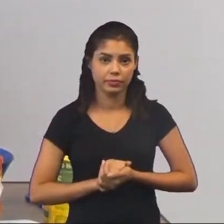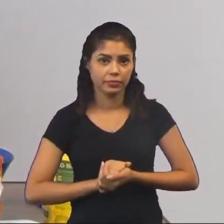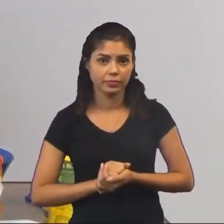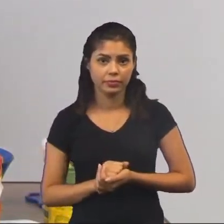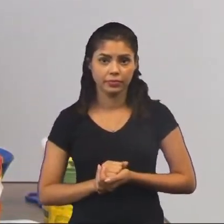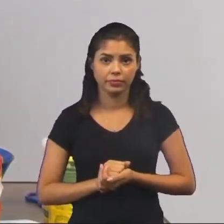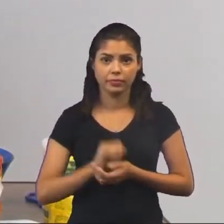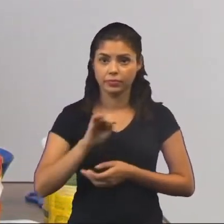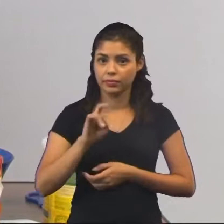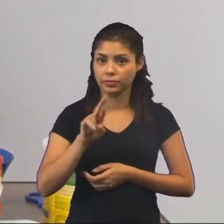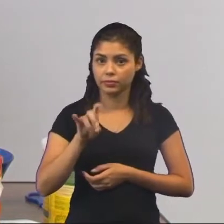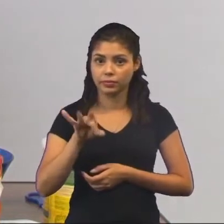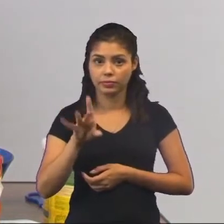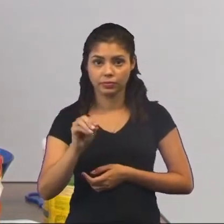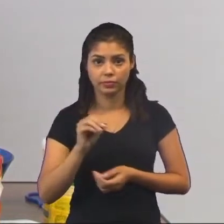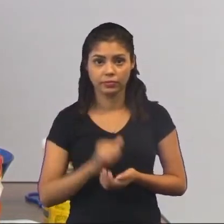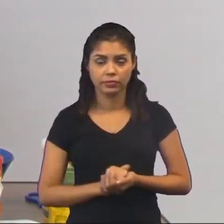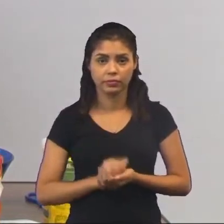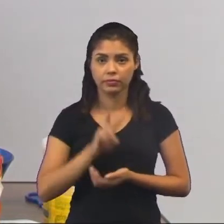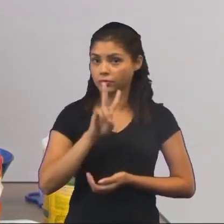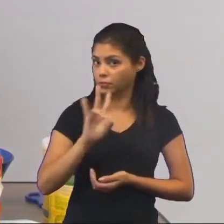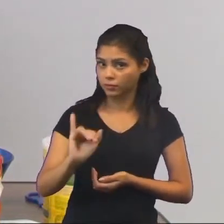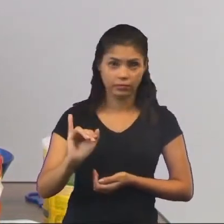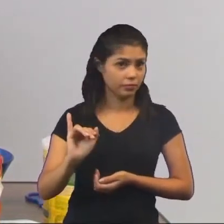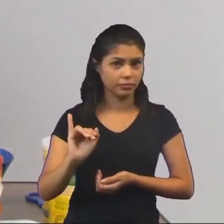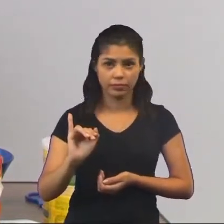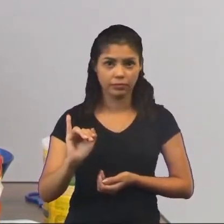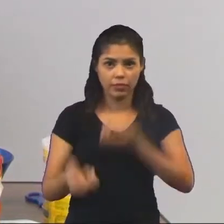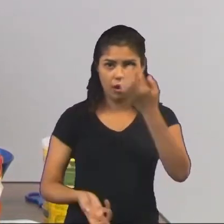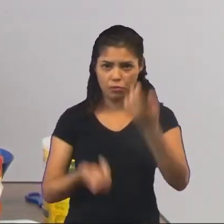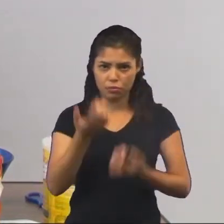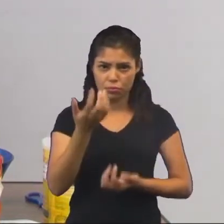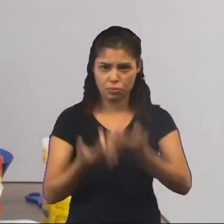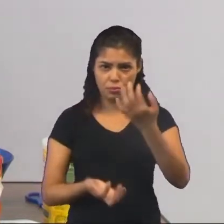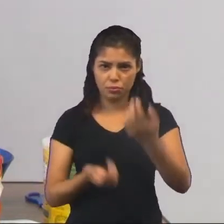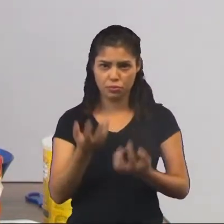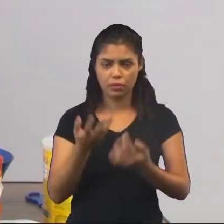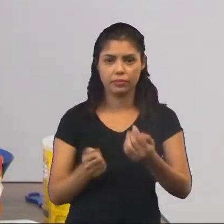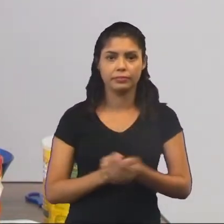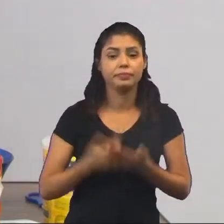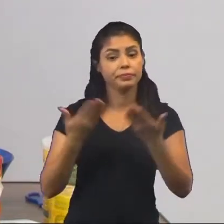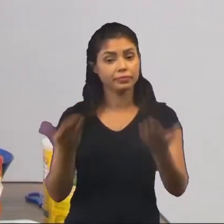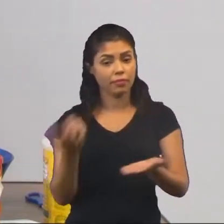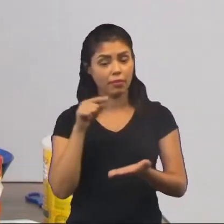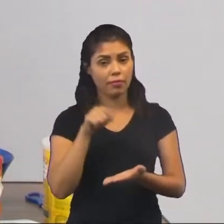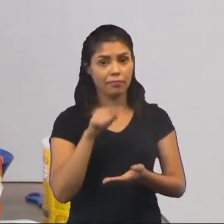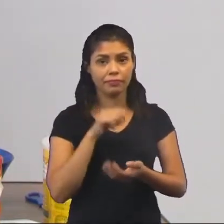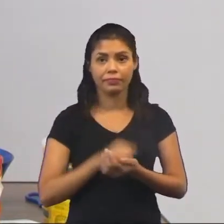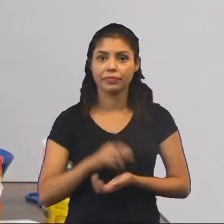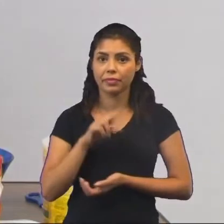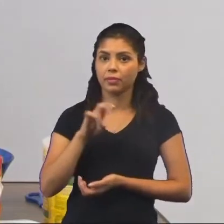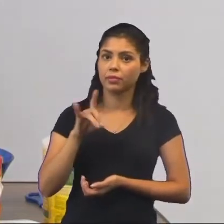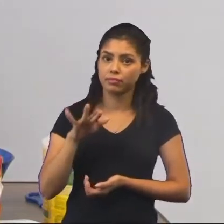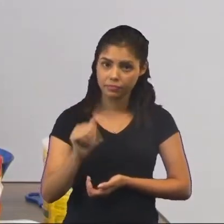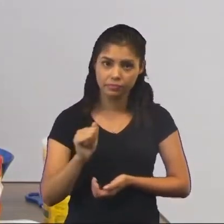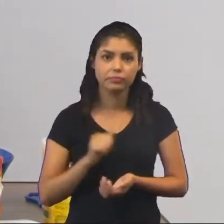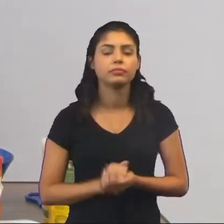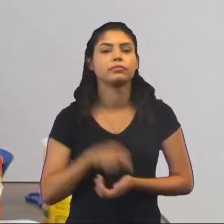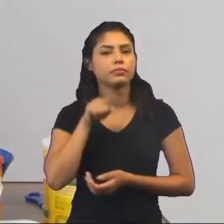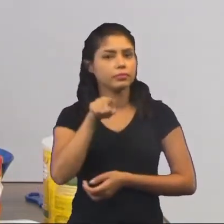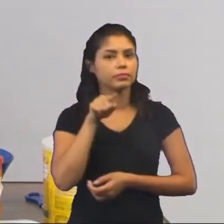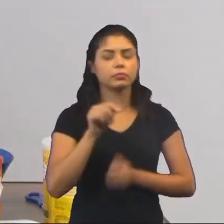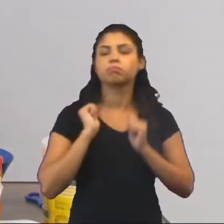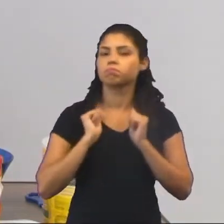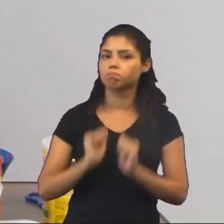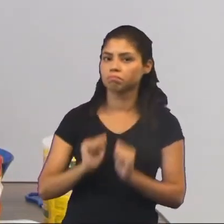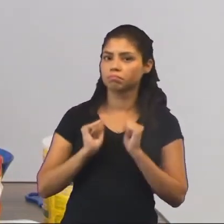receita: Brigadeiro que não vai ao fogo. Então, esta receita é uma receita em que